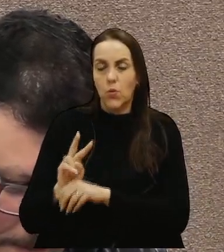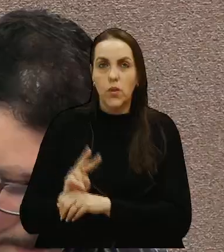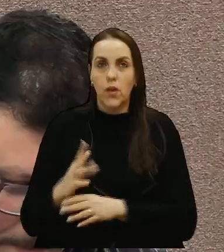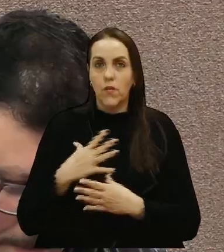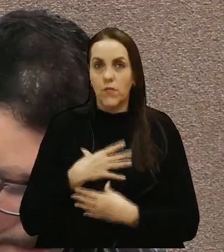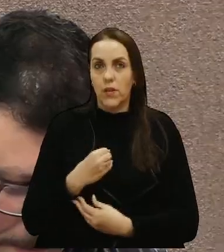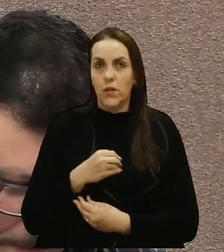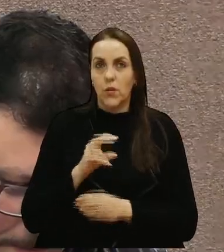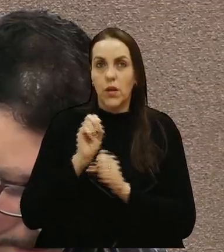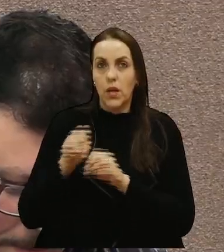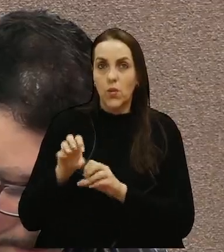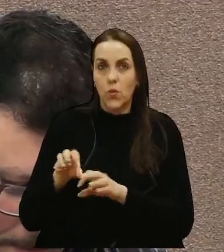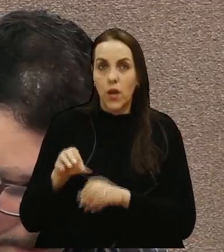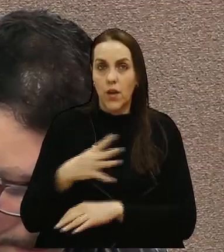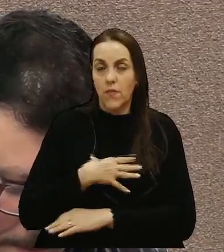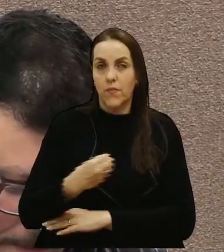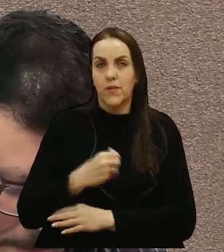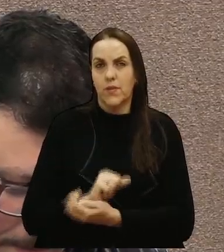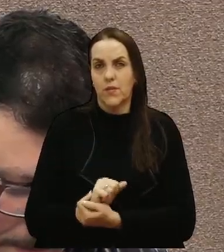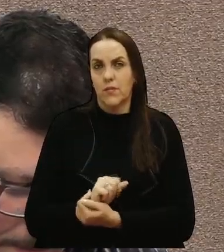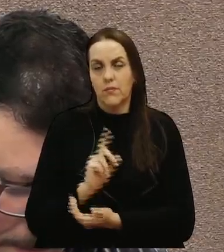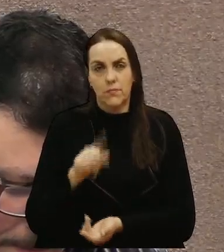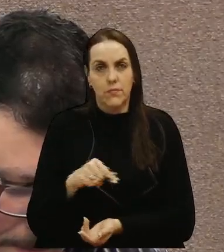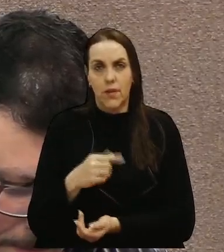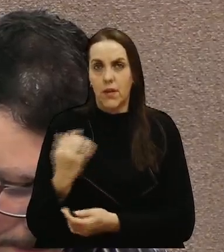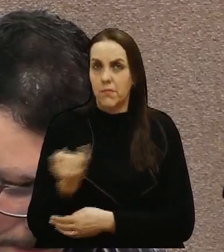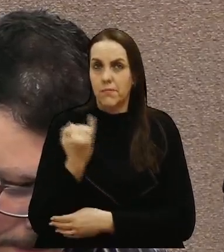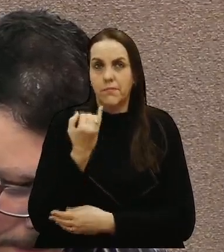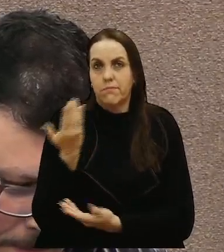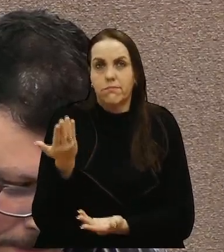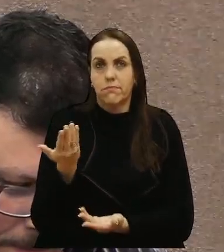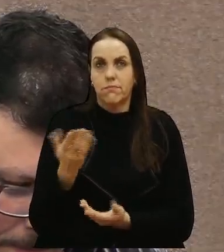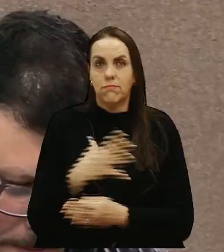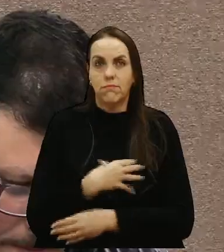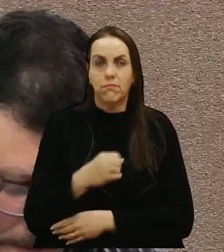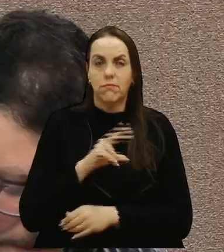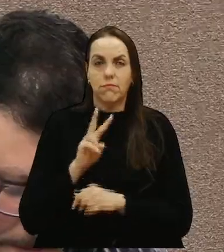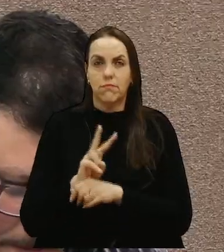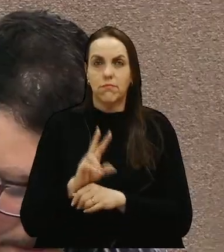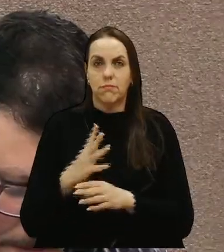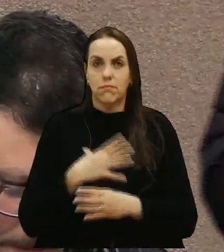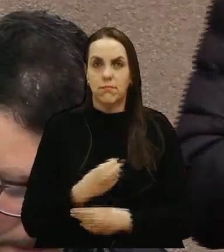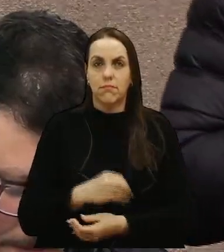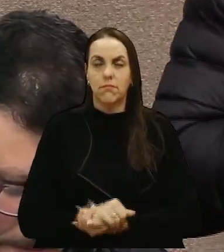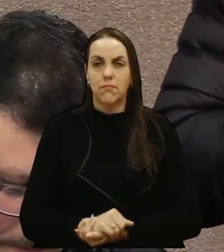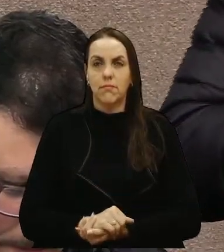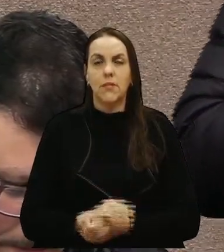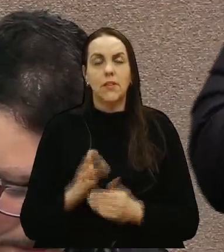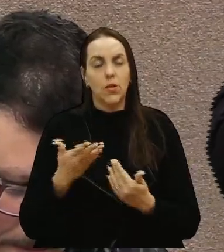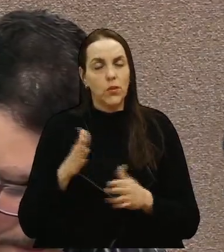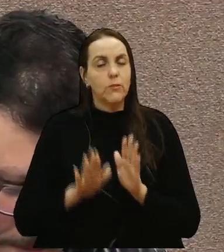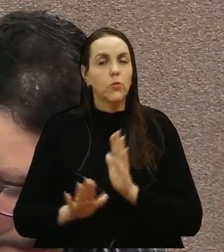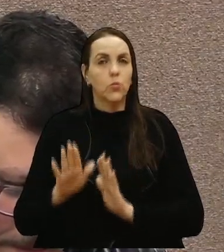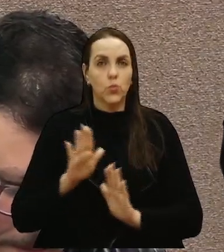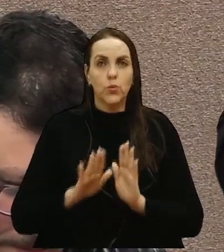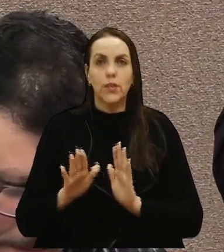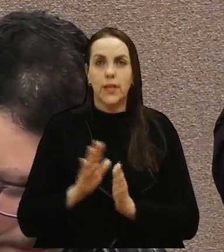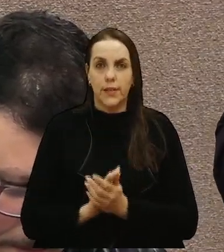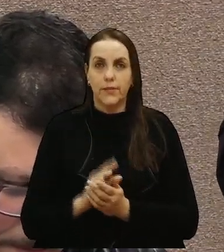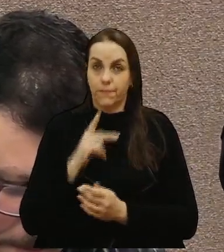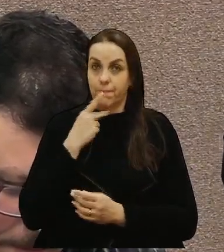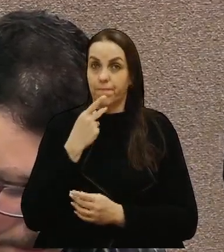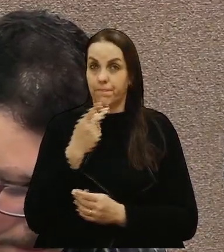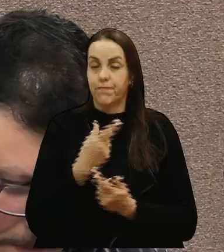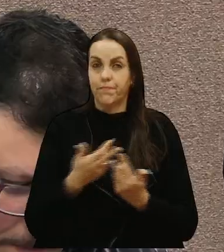seus filhos, porque não há bem maior do que cuidar dos próprios filhos. Então, a gente tem que ter muito cuidado com o que a gente fala